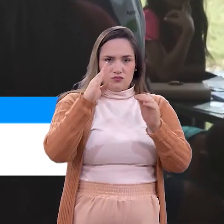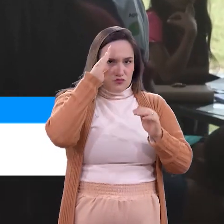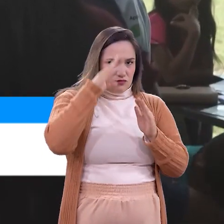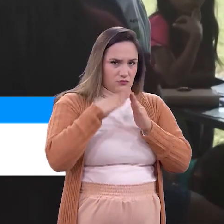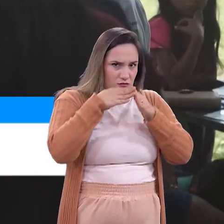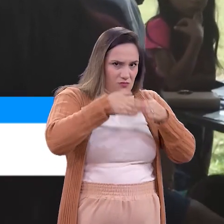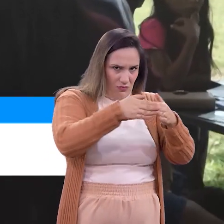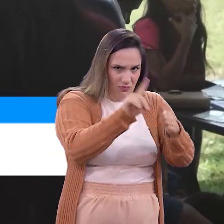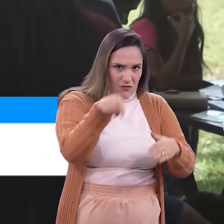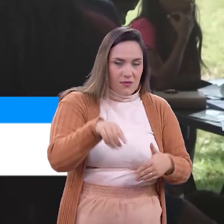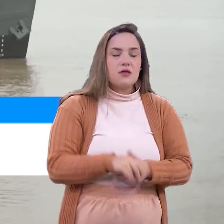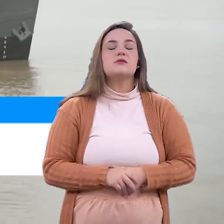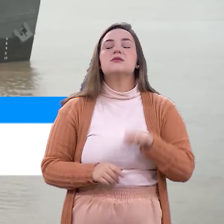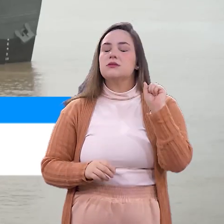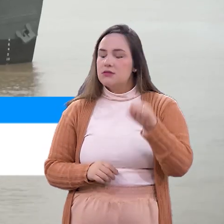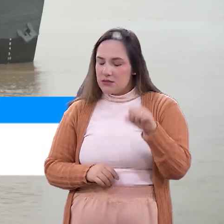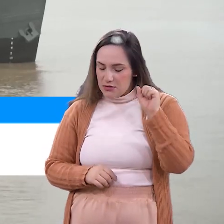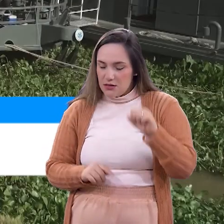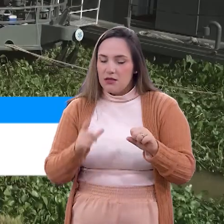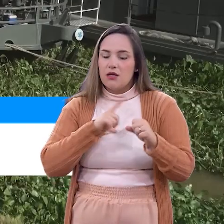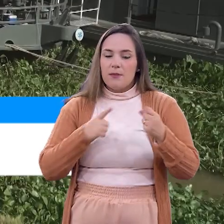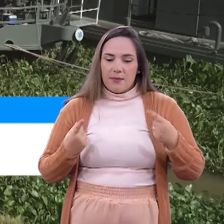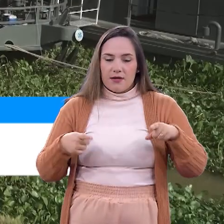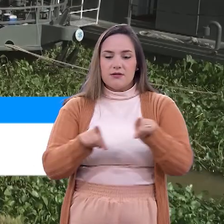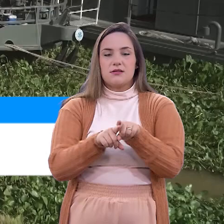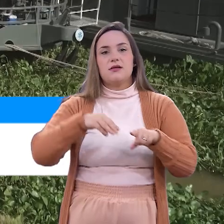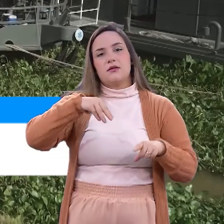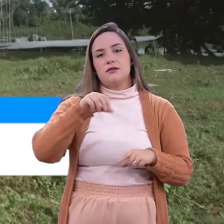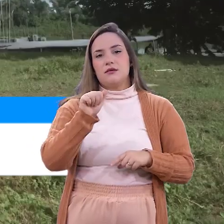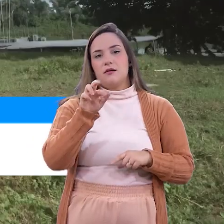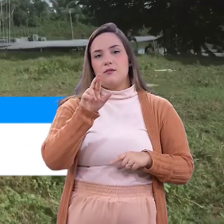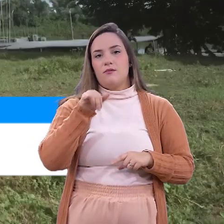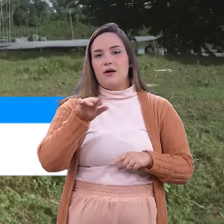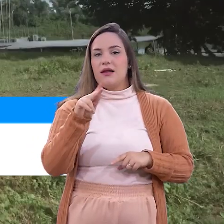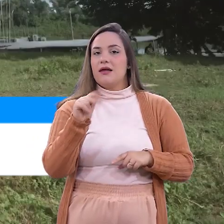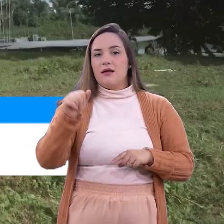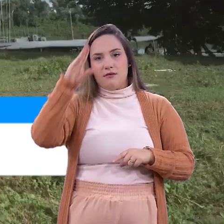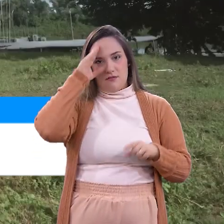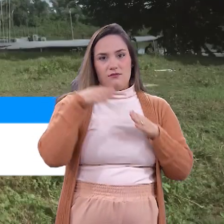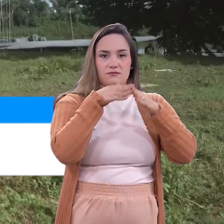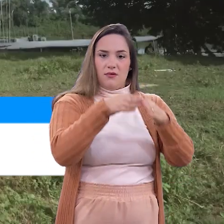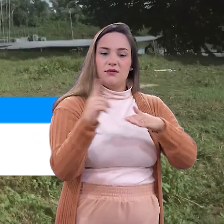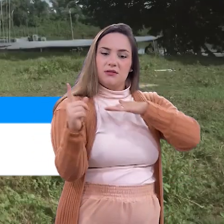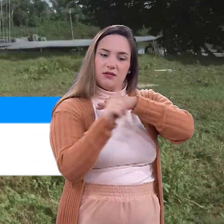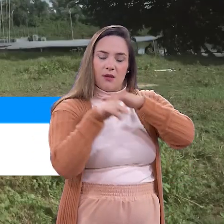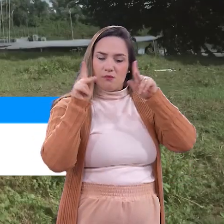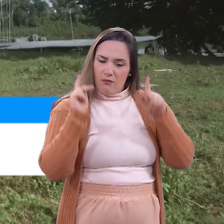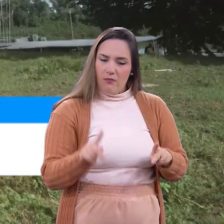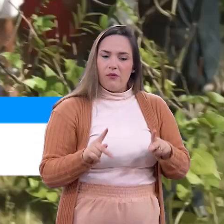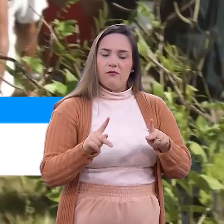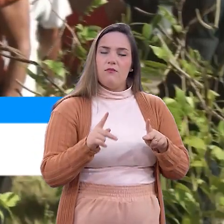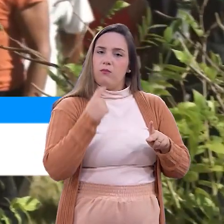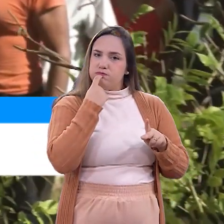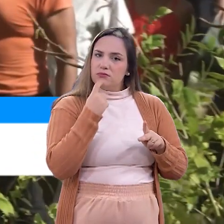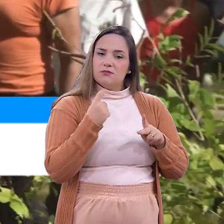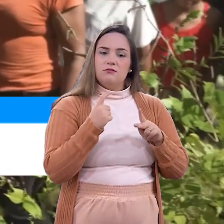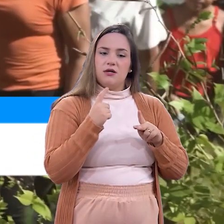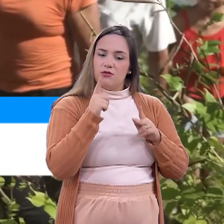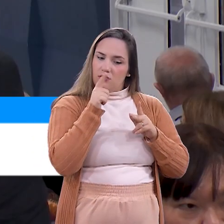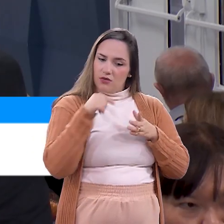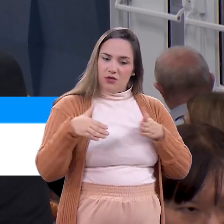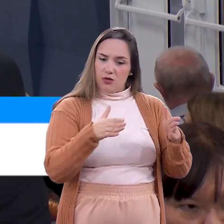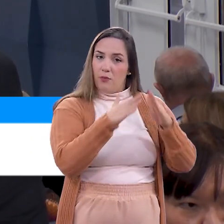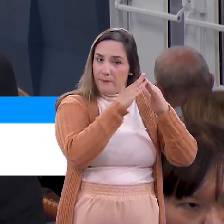Marinha né exatamente uma parceria firmada com a Maria para atender essa população Ribeirinha de difícil